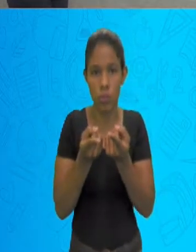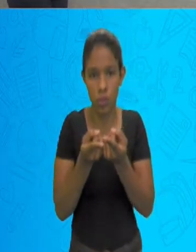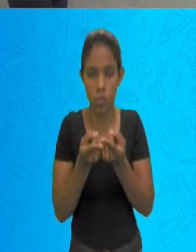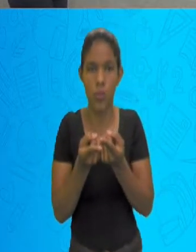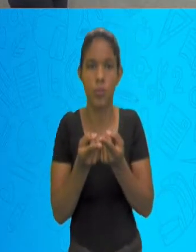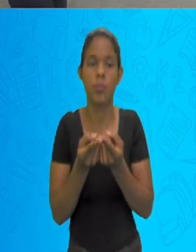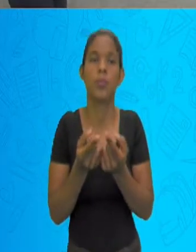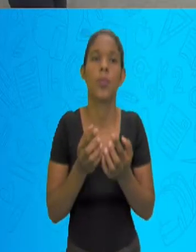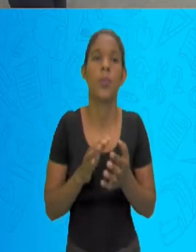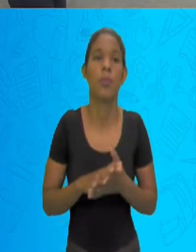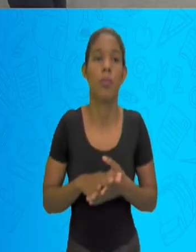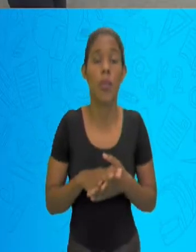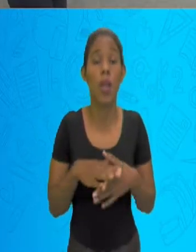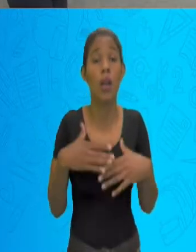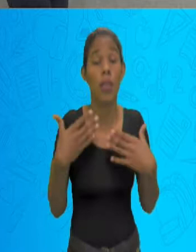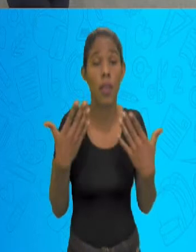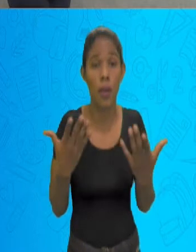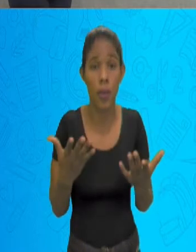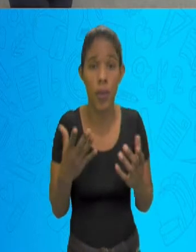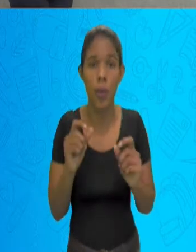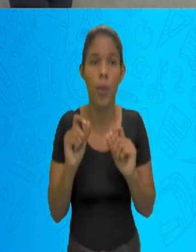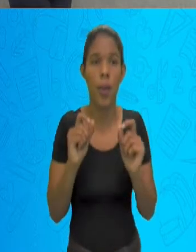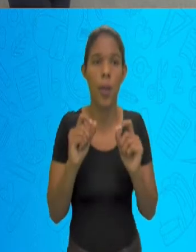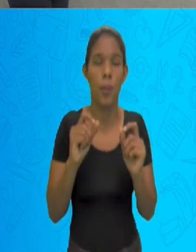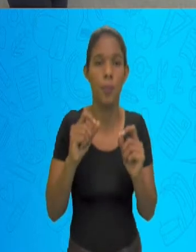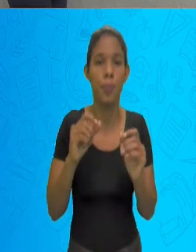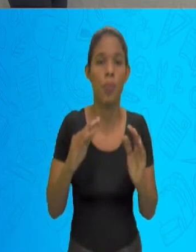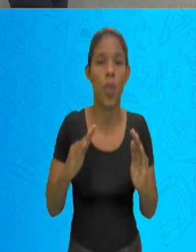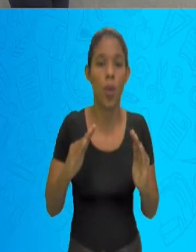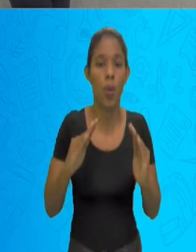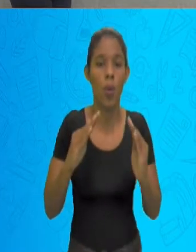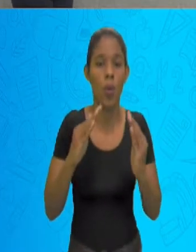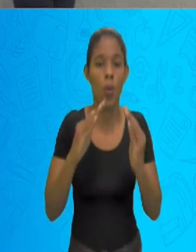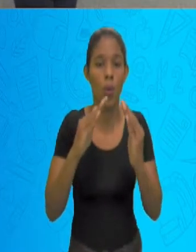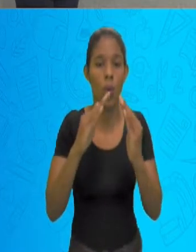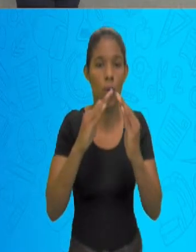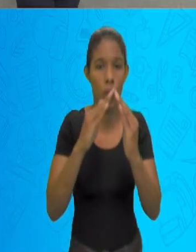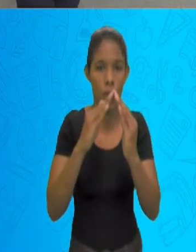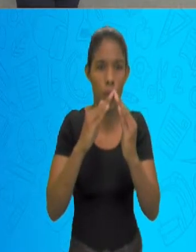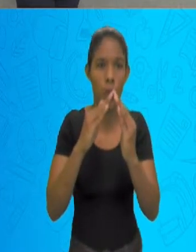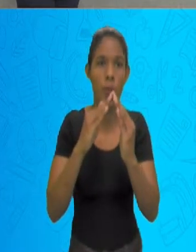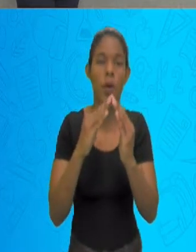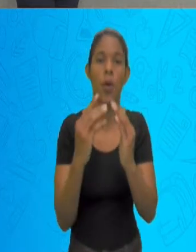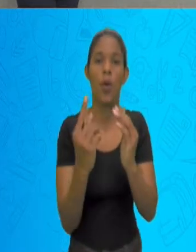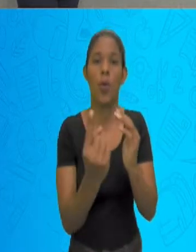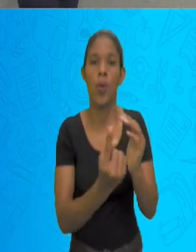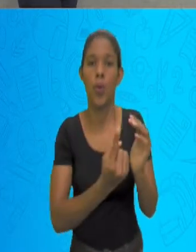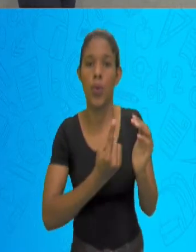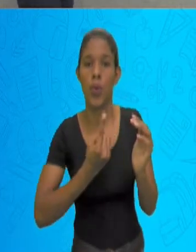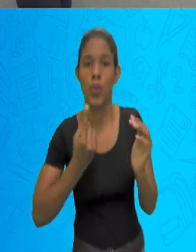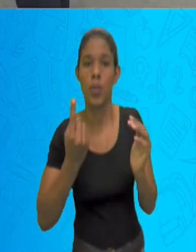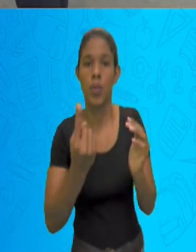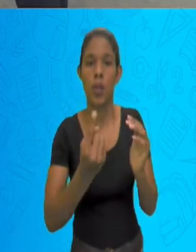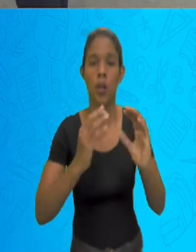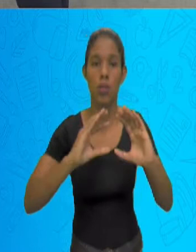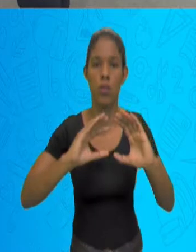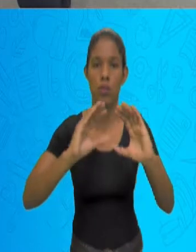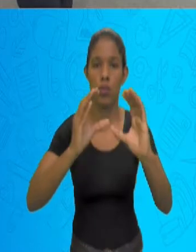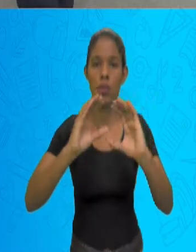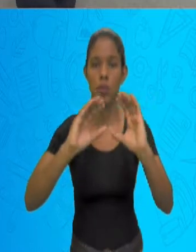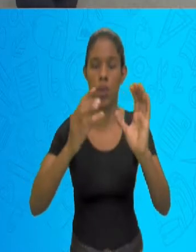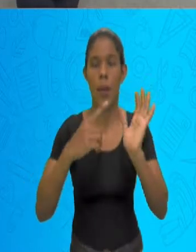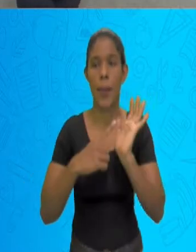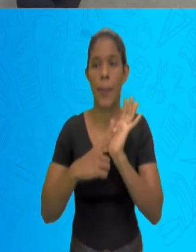eixo. São eles os cones, os cilindros e as esferas que estão representadas aqui para